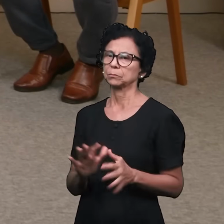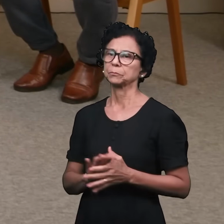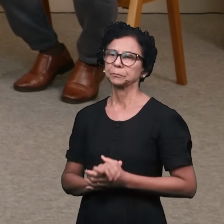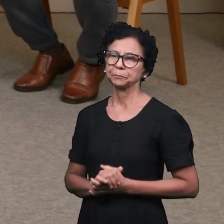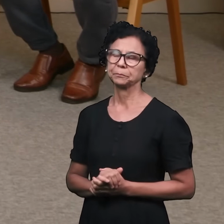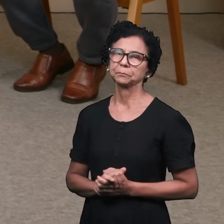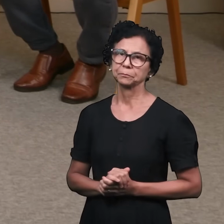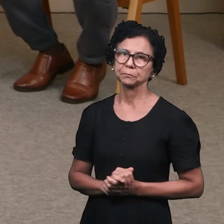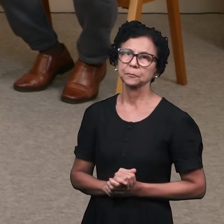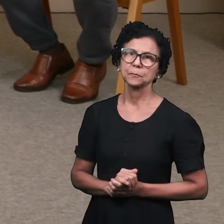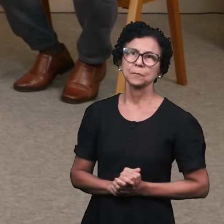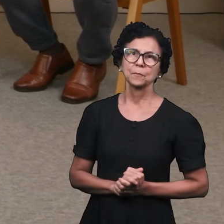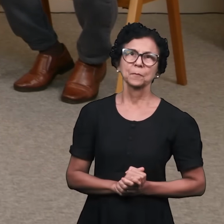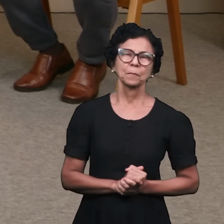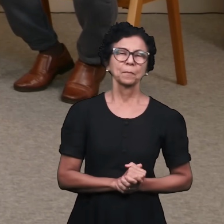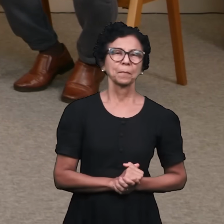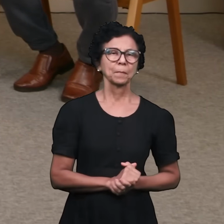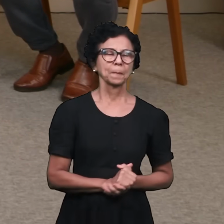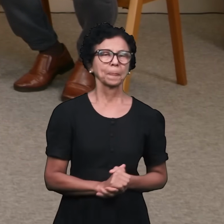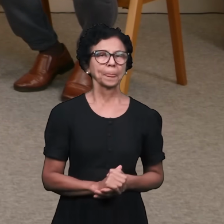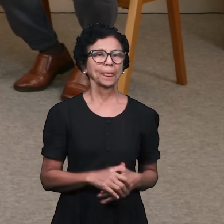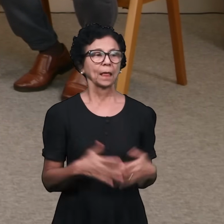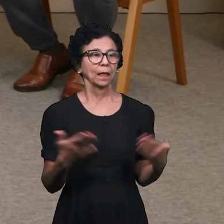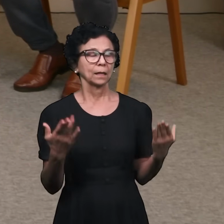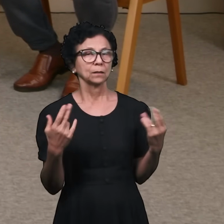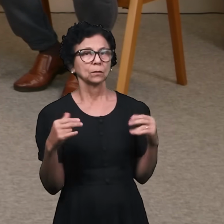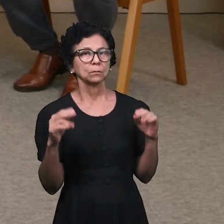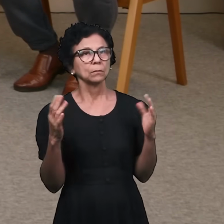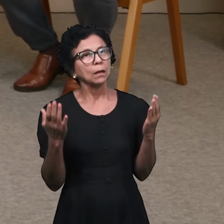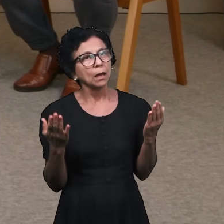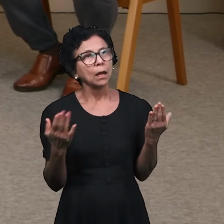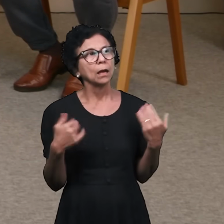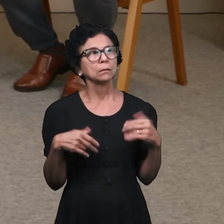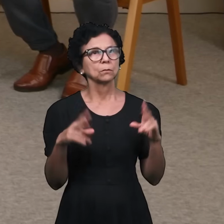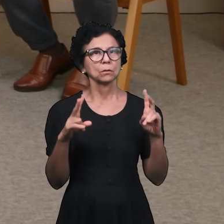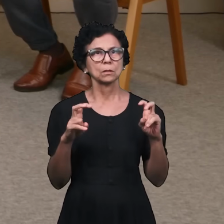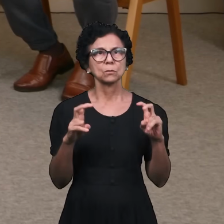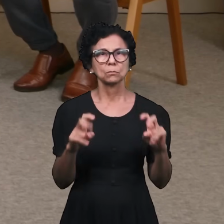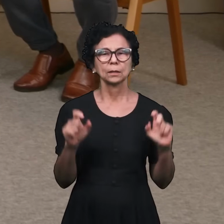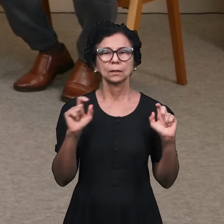mesmo. Nós não estamos tratando aqui de uma